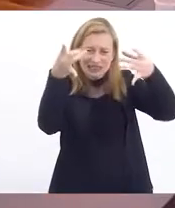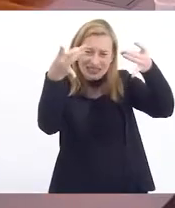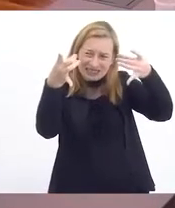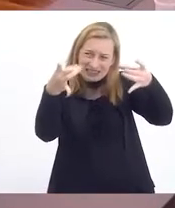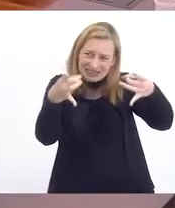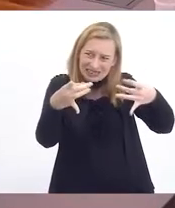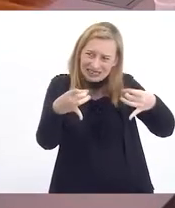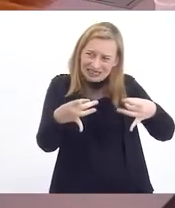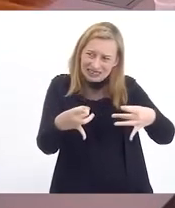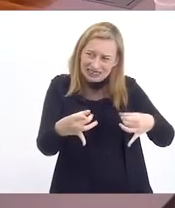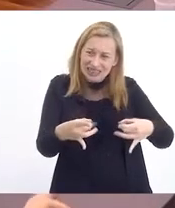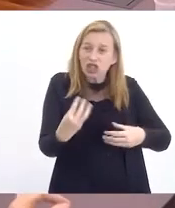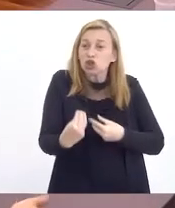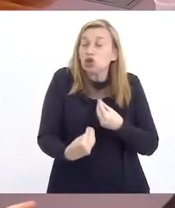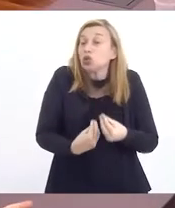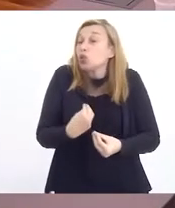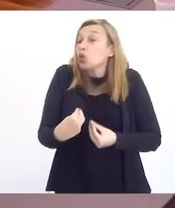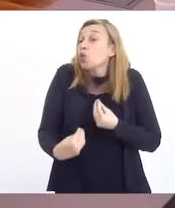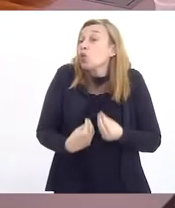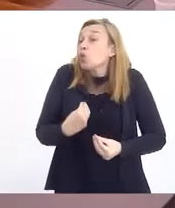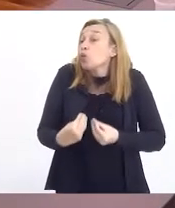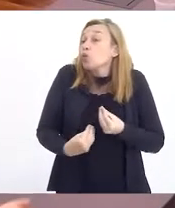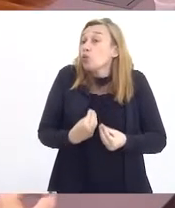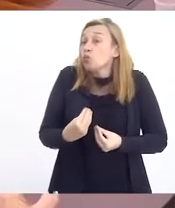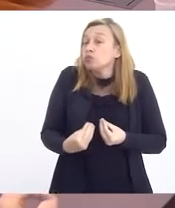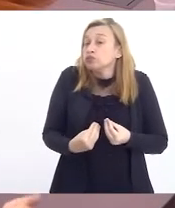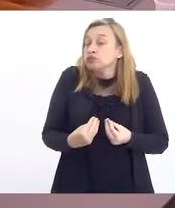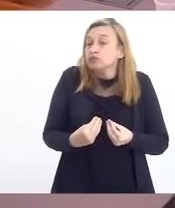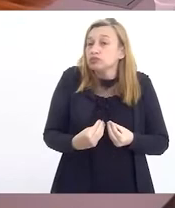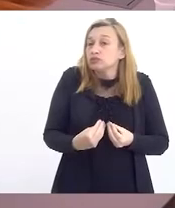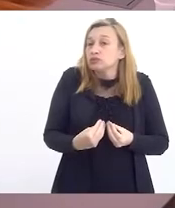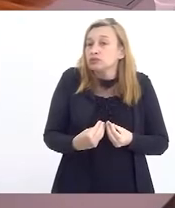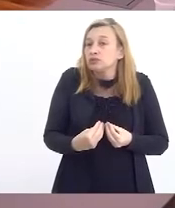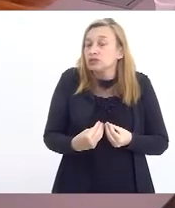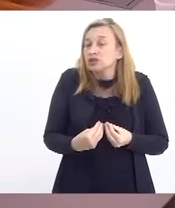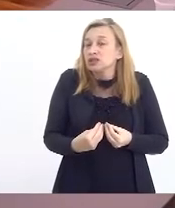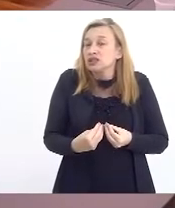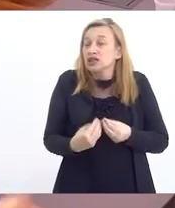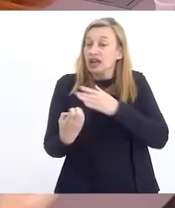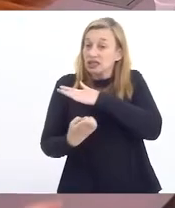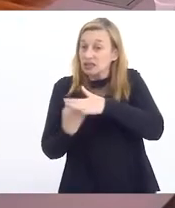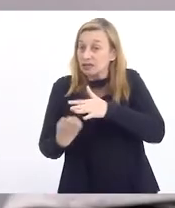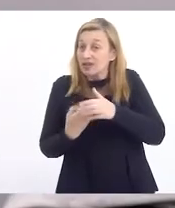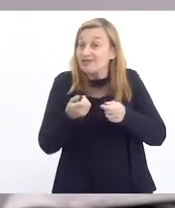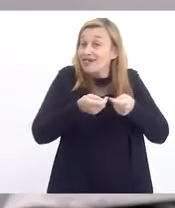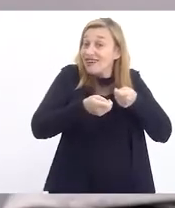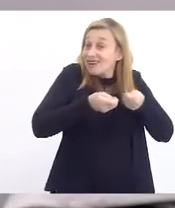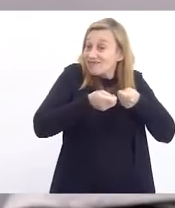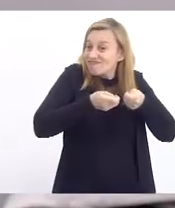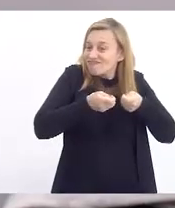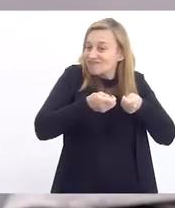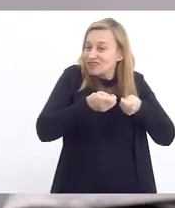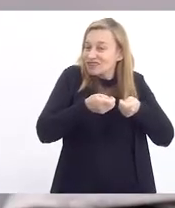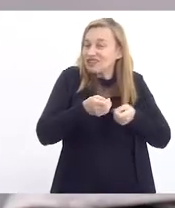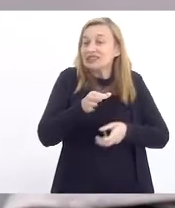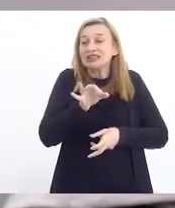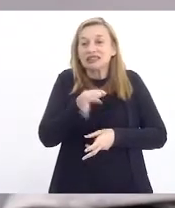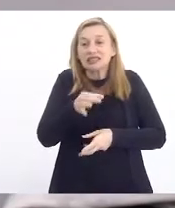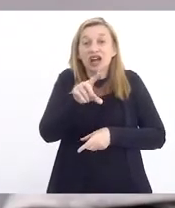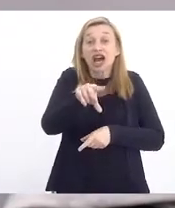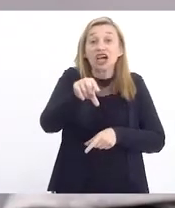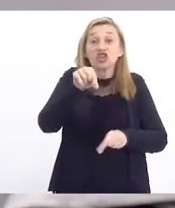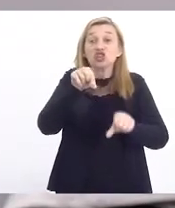detalhado de como devia ser as agências reguladoras, inclusive a escolha